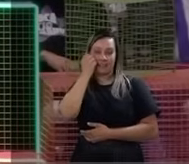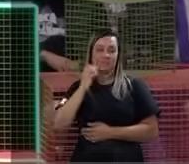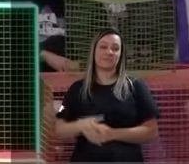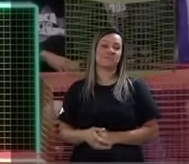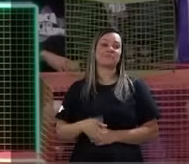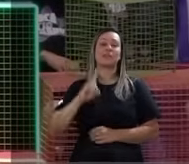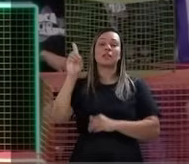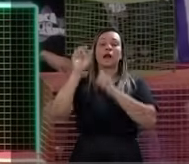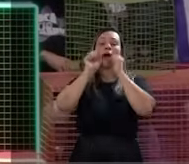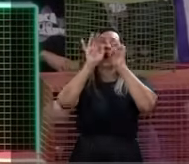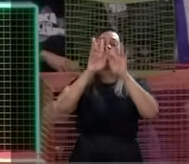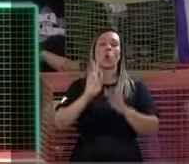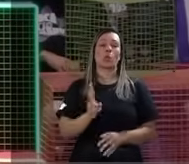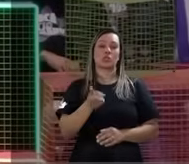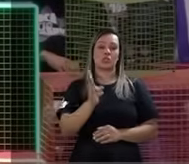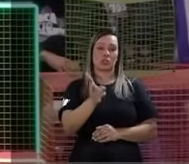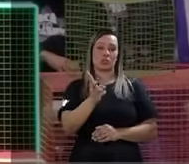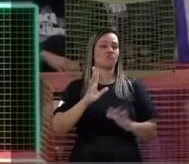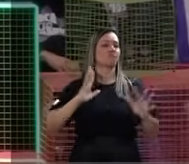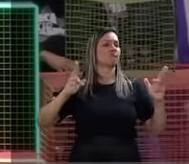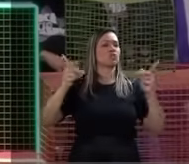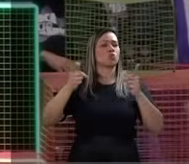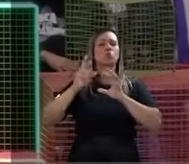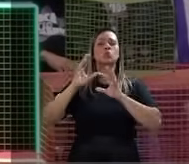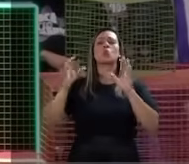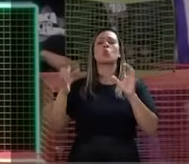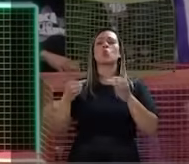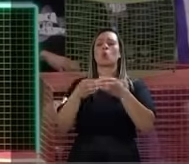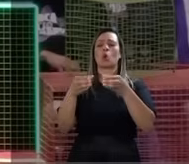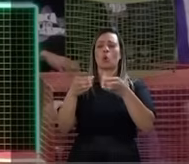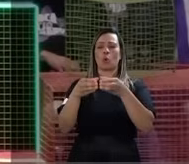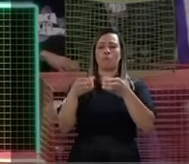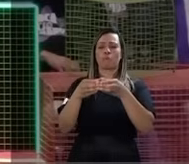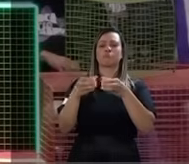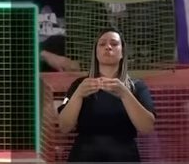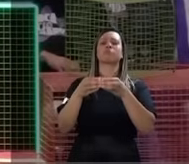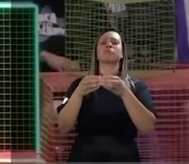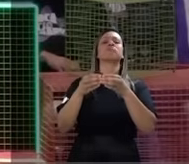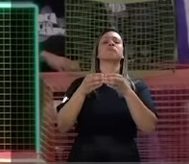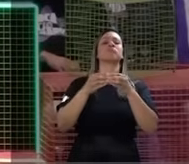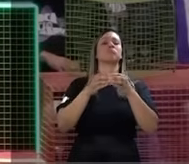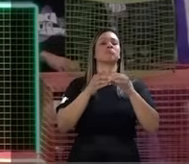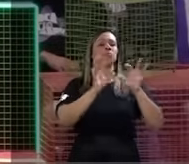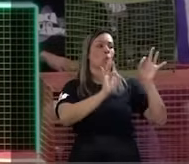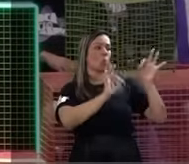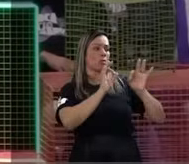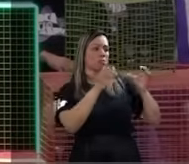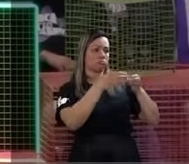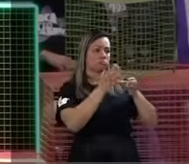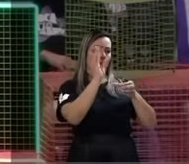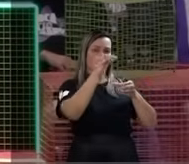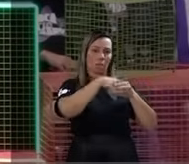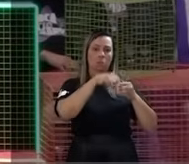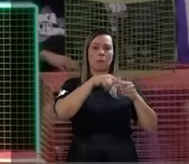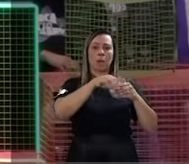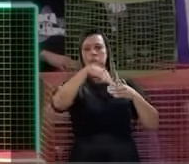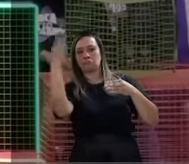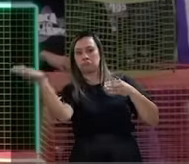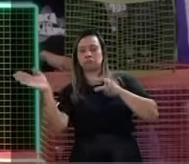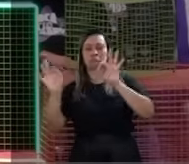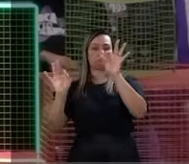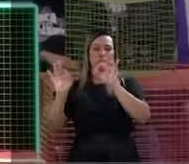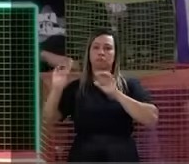o trabalho das vossas mãos, a toda a equipe envolvidos, tanto aqui dentro como na área externa. Que Deus abençoe a todos vocês, no nome de